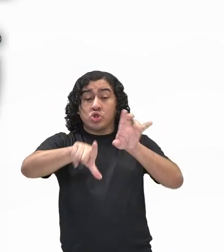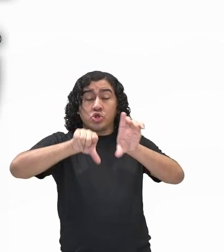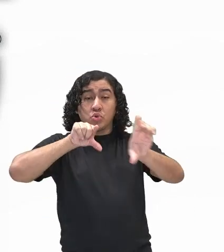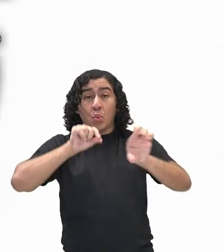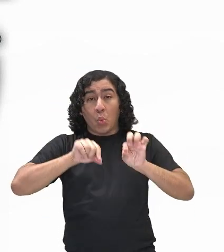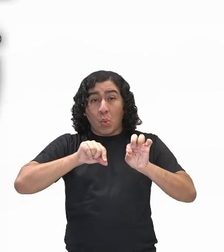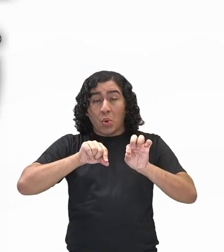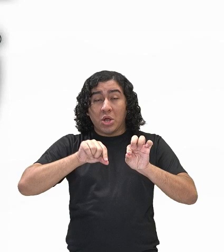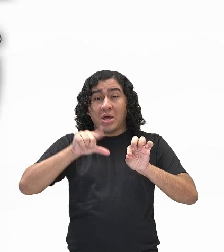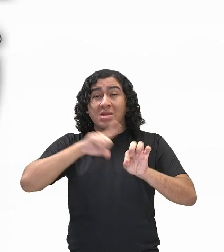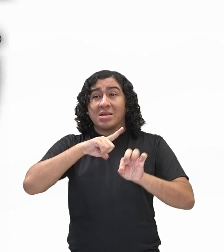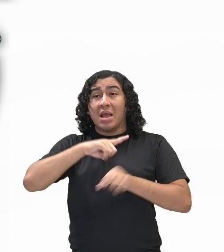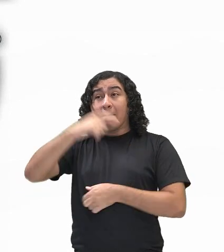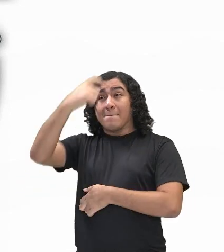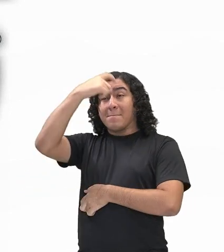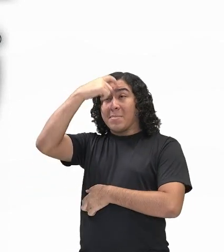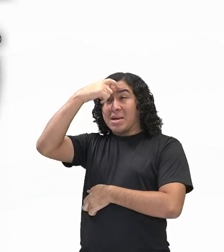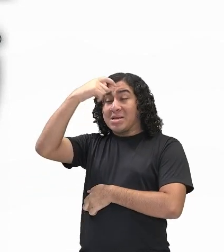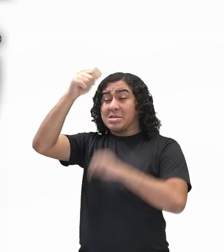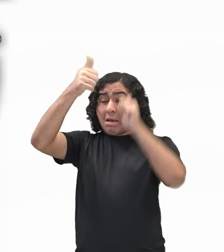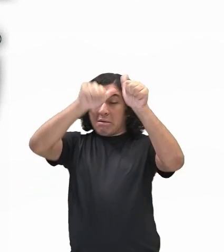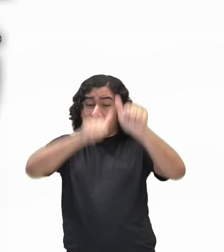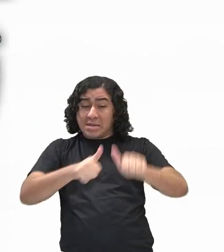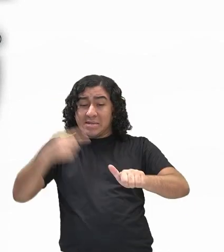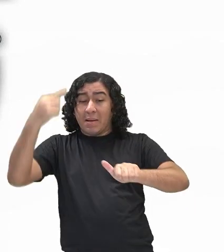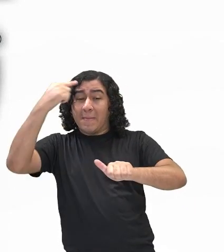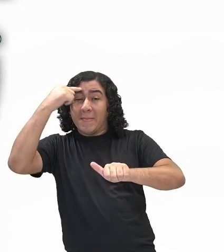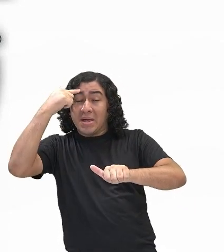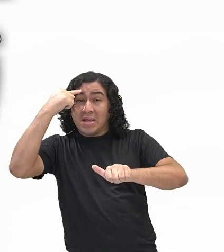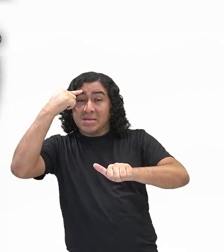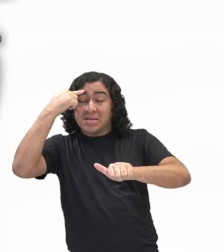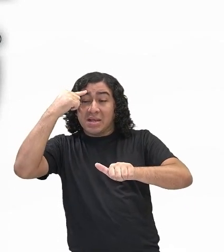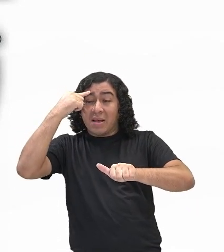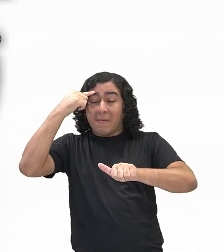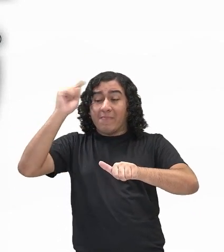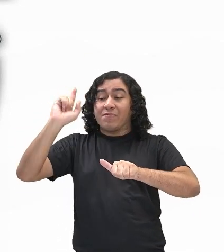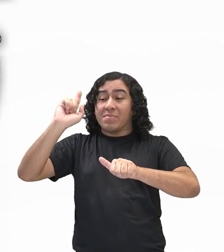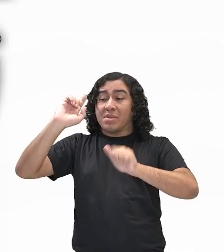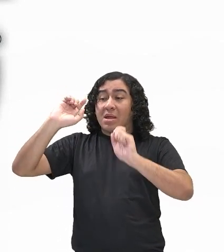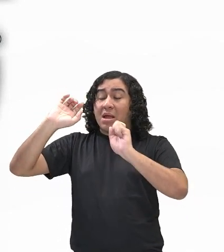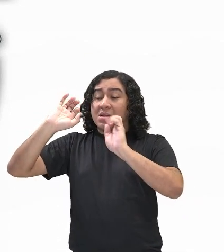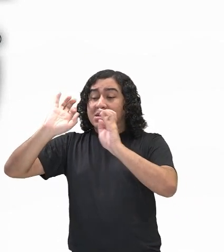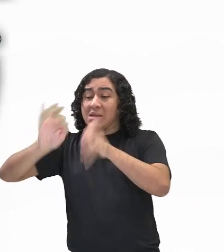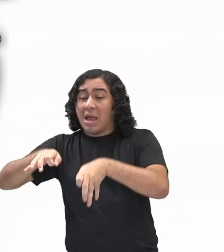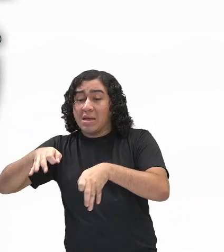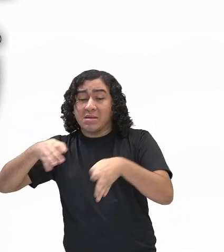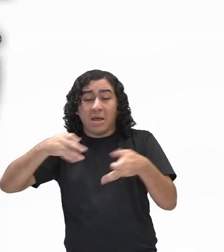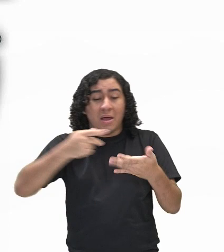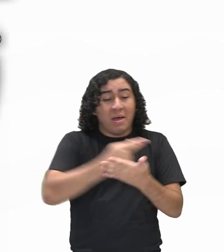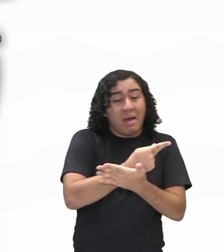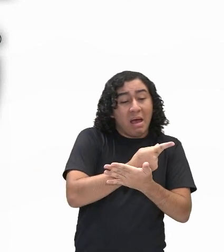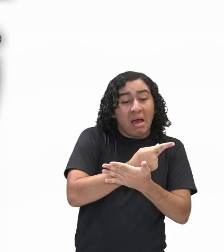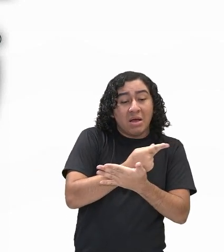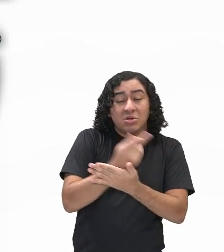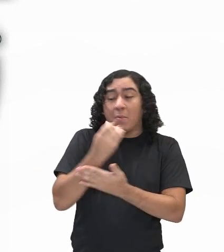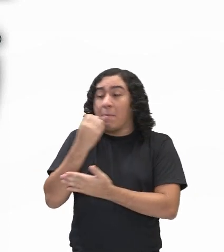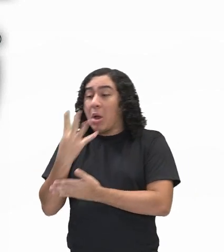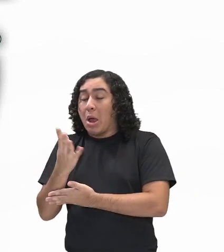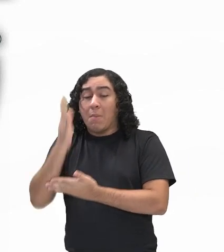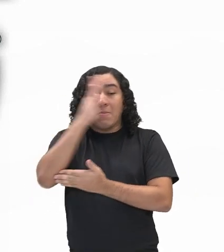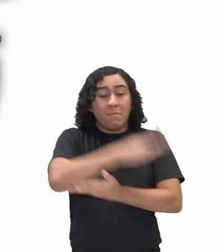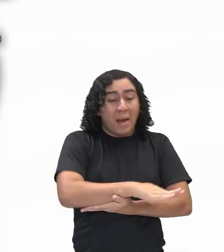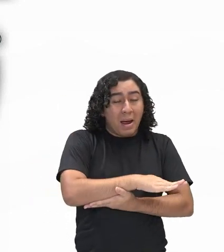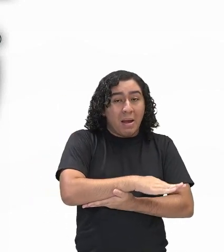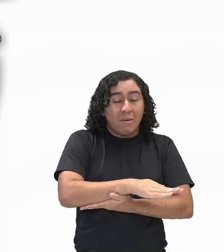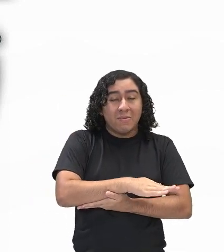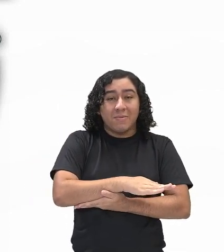algo, alguma realidade, alguma opinião, ou sobre alguém, uma outra pessoa, o outro que eu